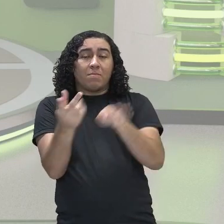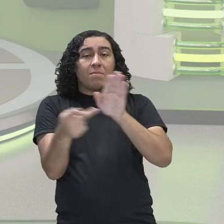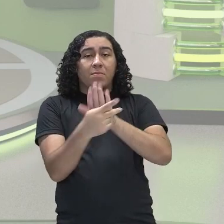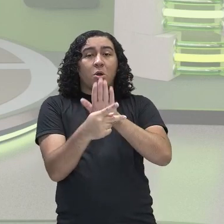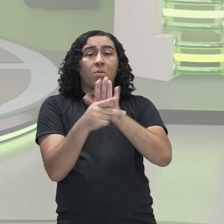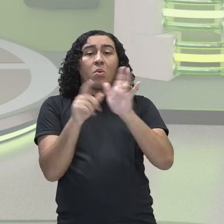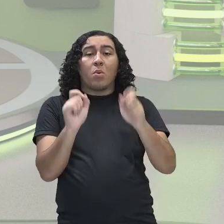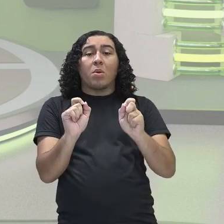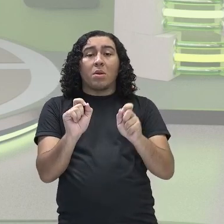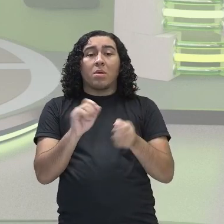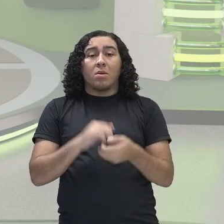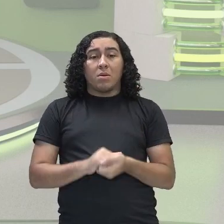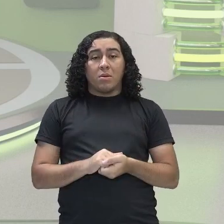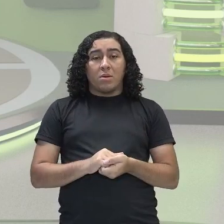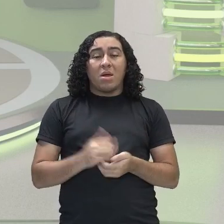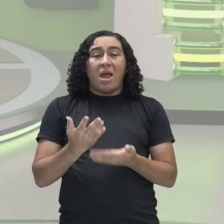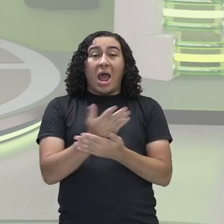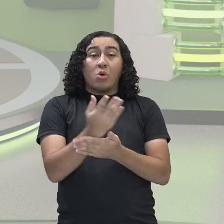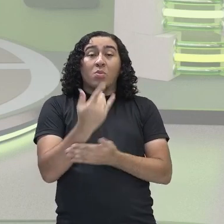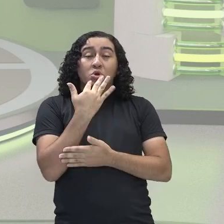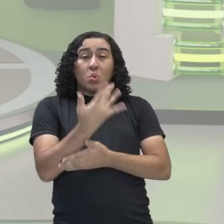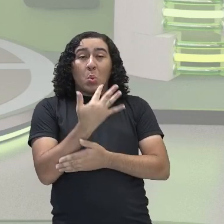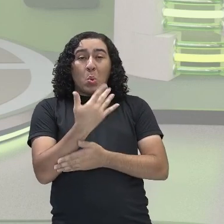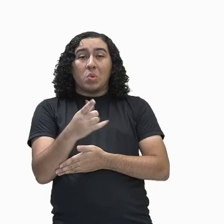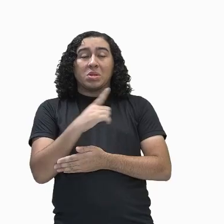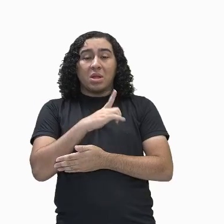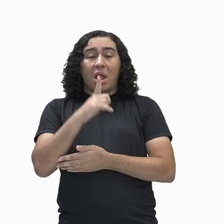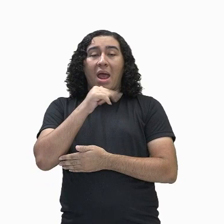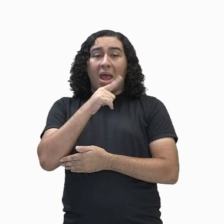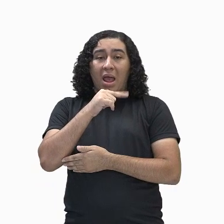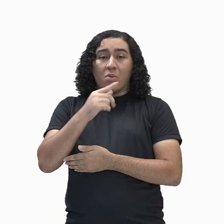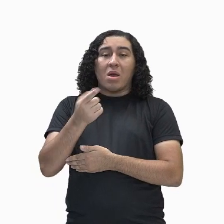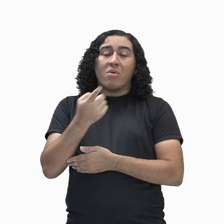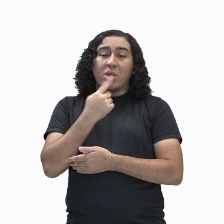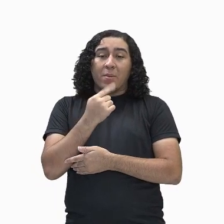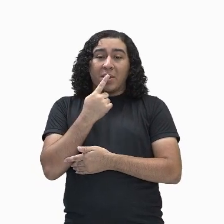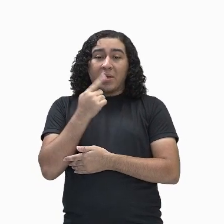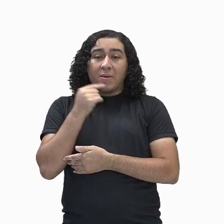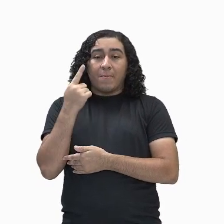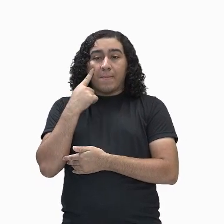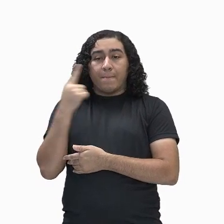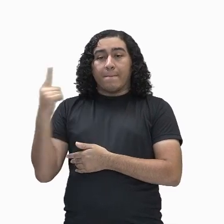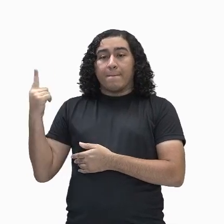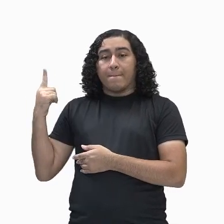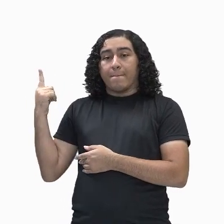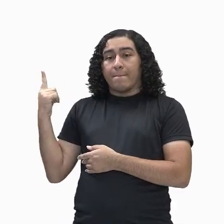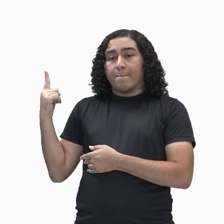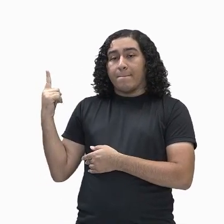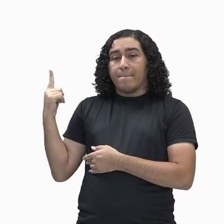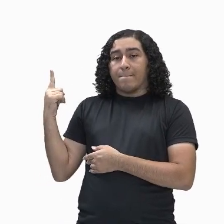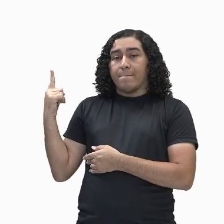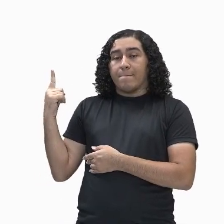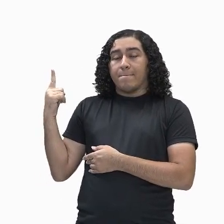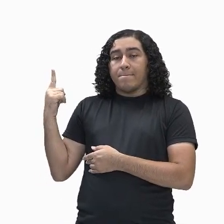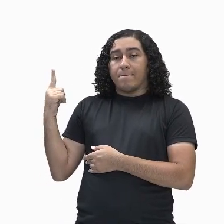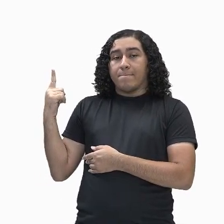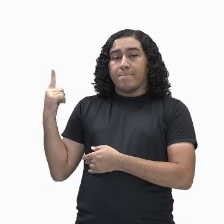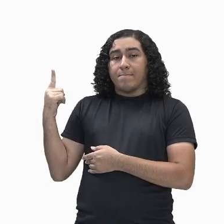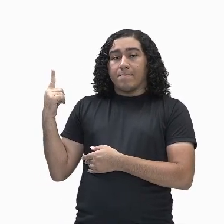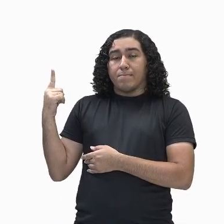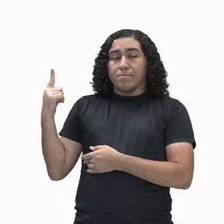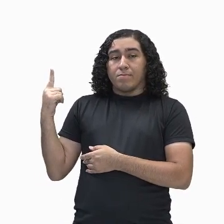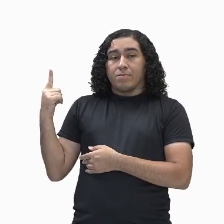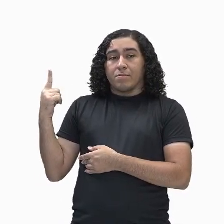ambiente alguns pigmentos e vão deixar a água vermelha, né? Então, como a gente vê aí, olha, a maré vermelha ela é causada